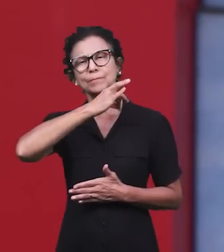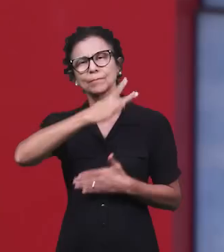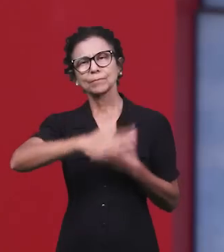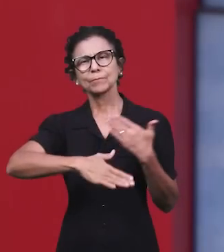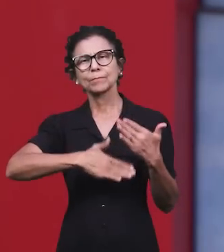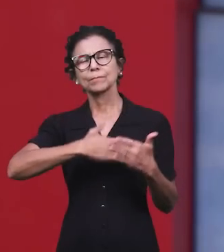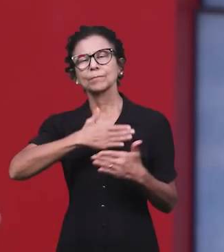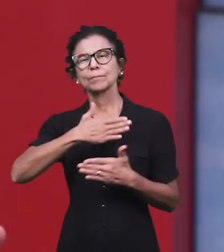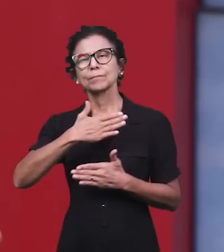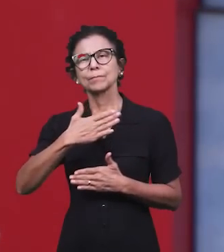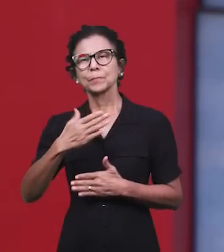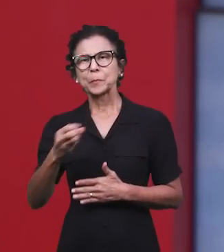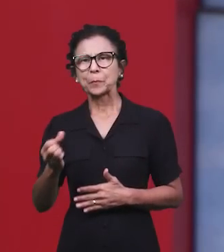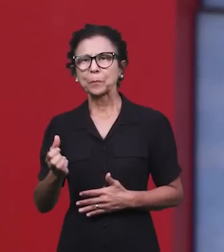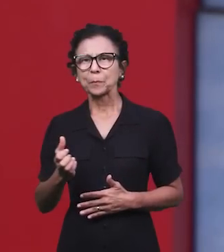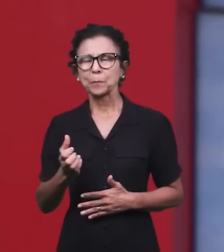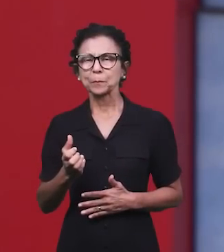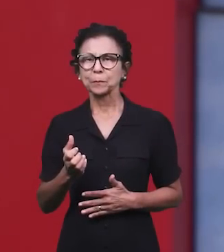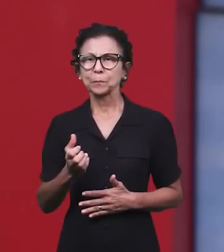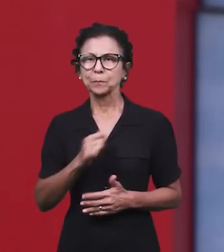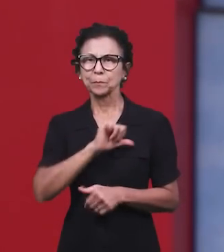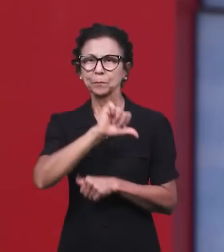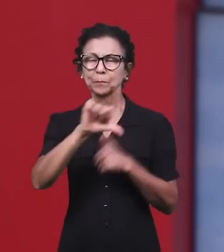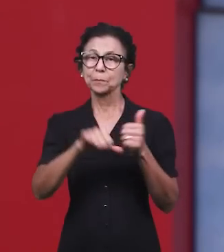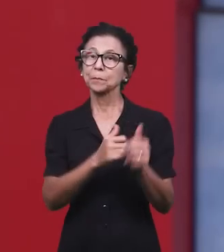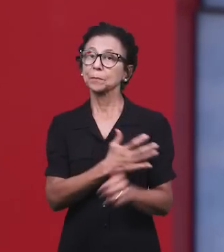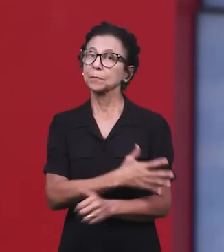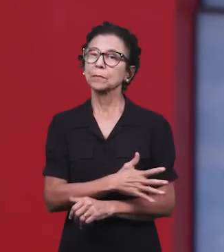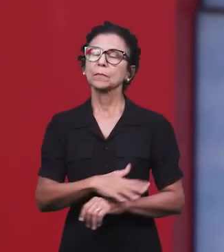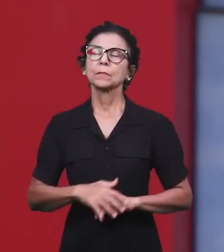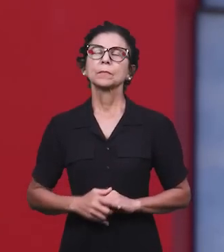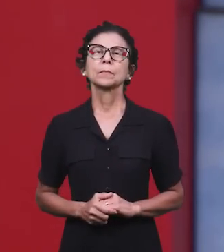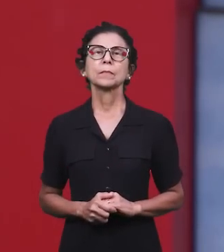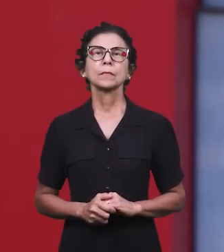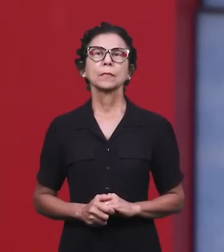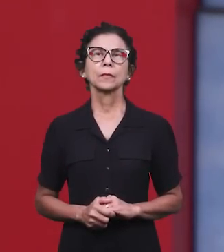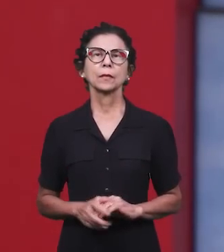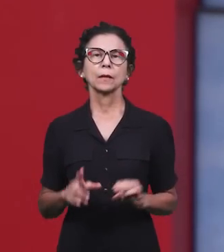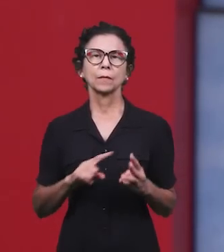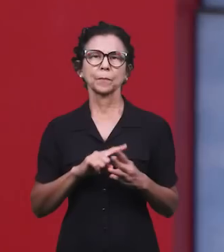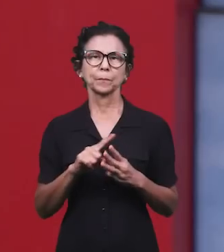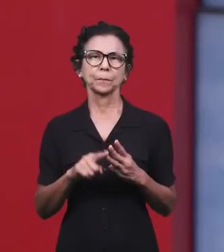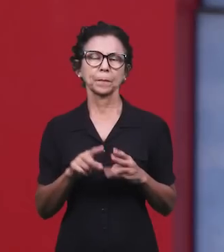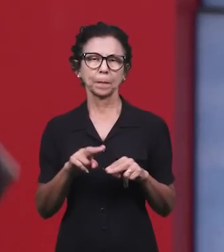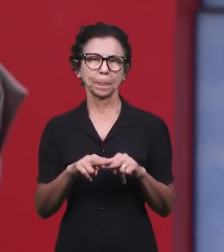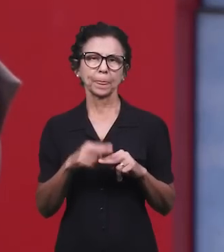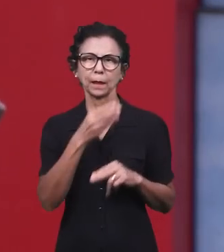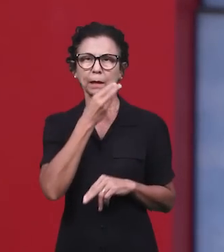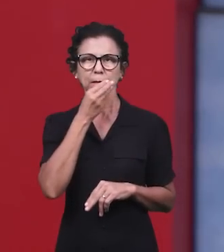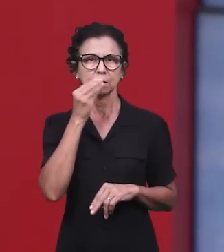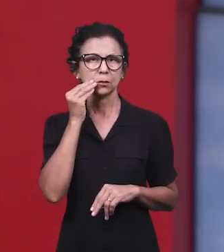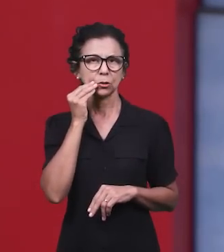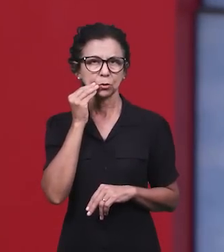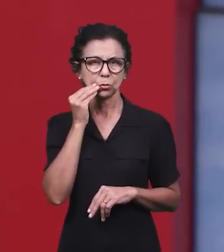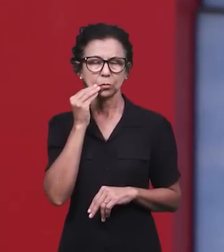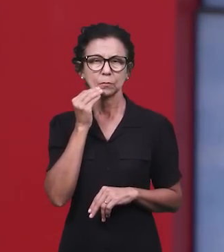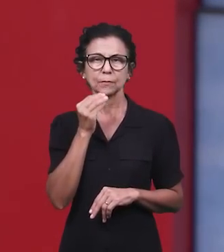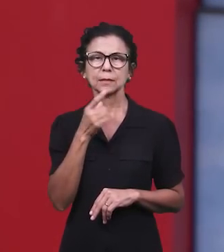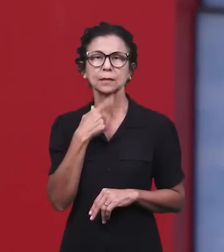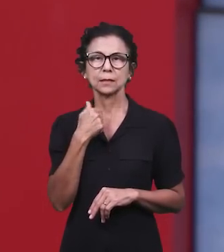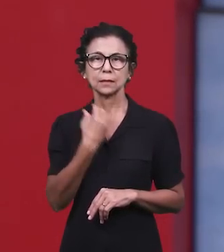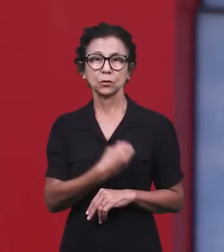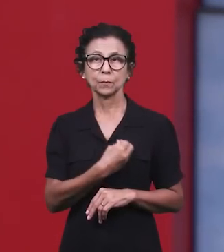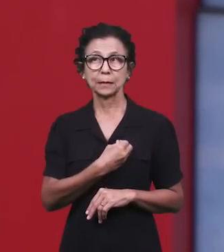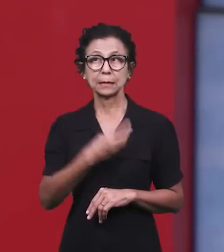falamos aí três motivos, assim, bem mais genéricos, que devemos jejuar, né? Quando você quer a presença